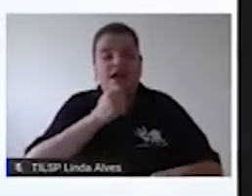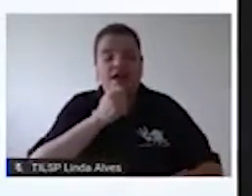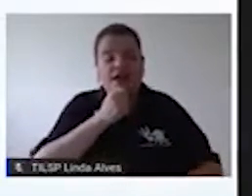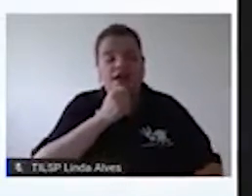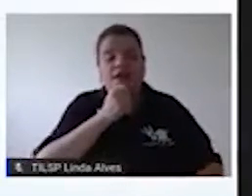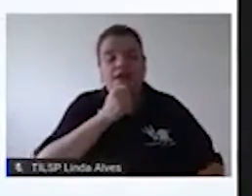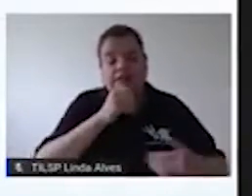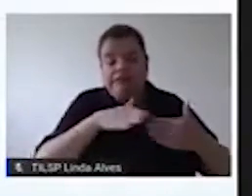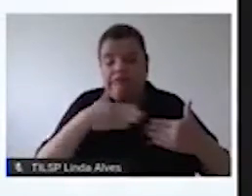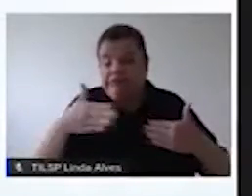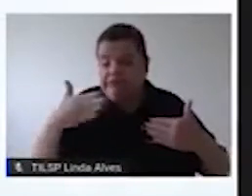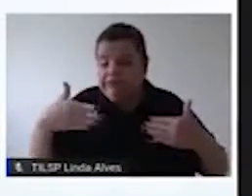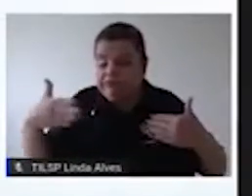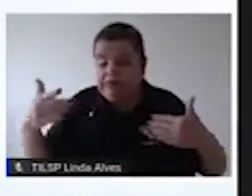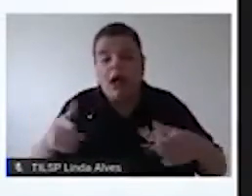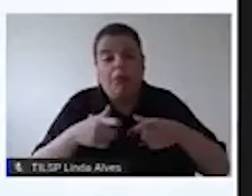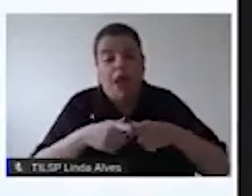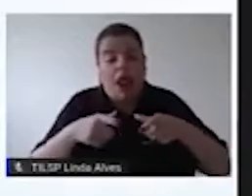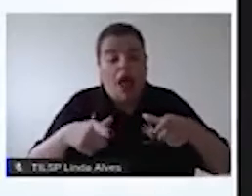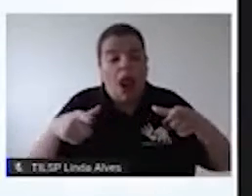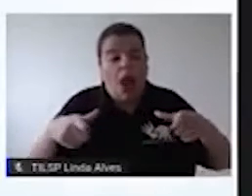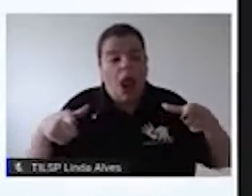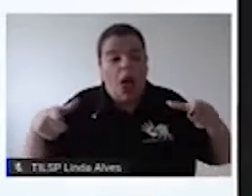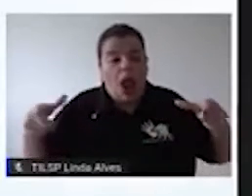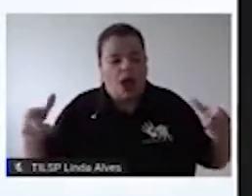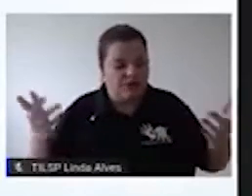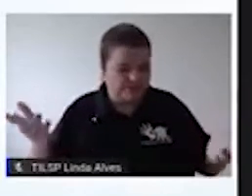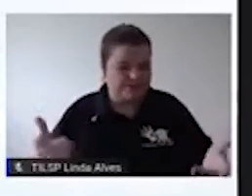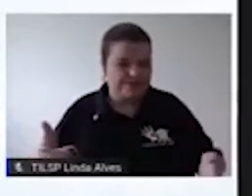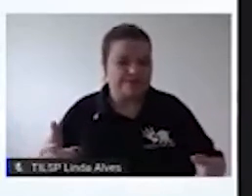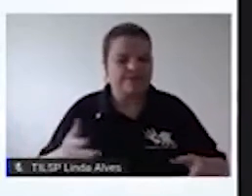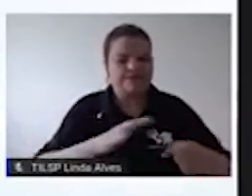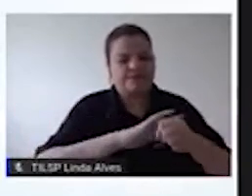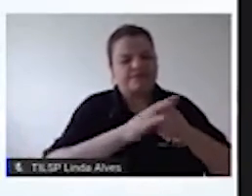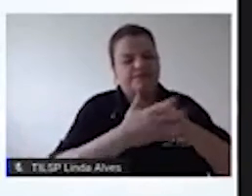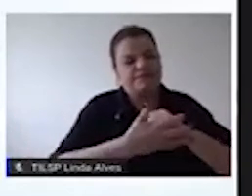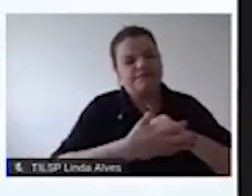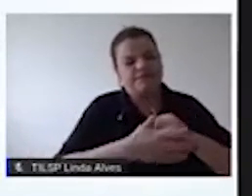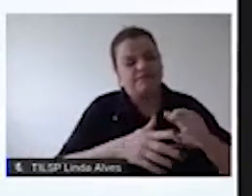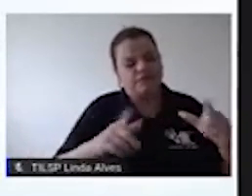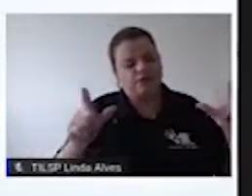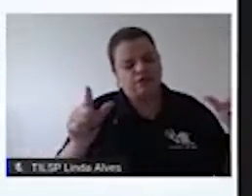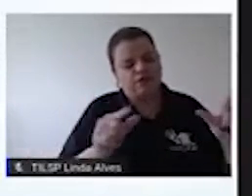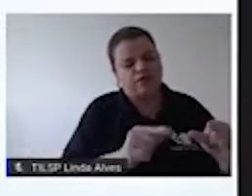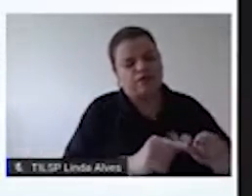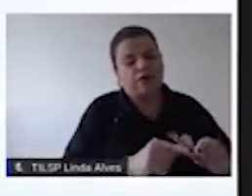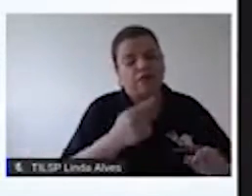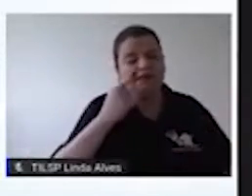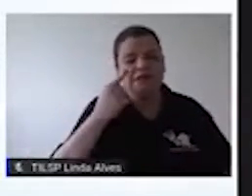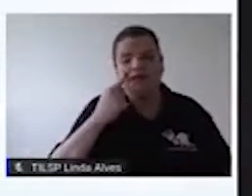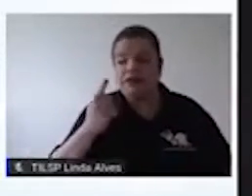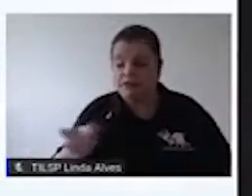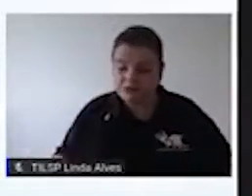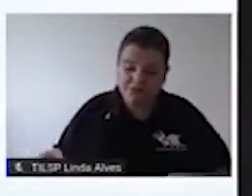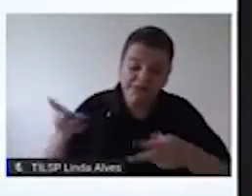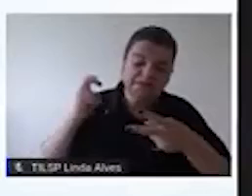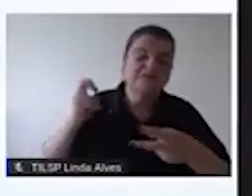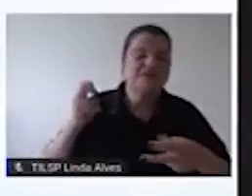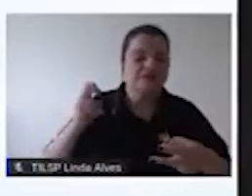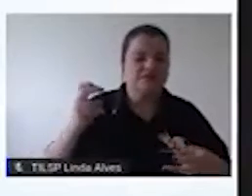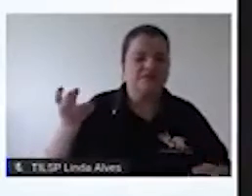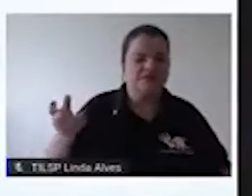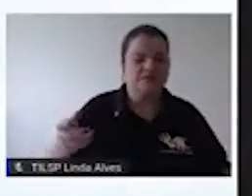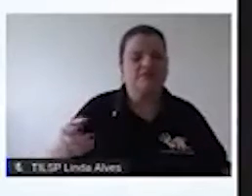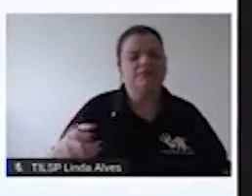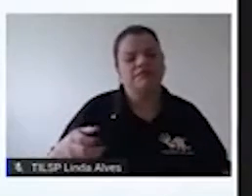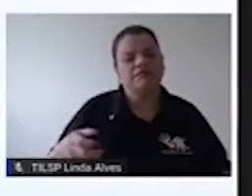né? Na medida que a pandemia vai avançando, o impacto disso ele vira uma